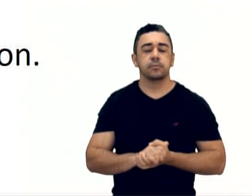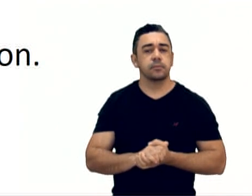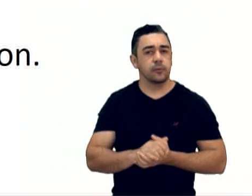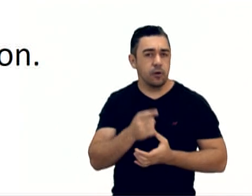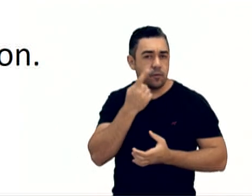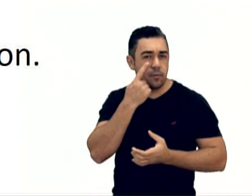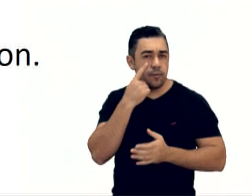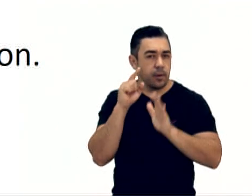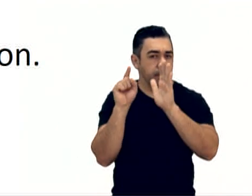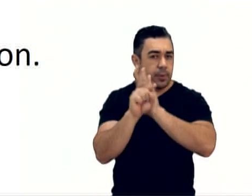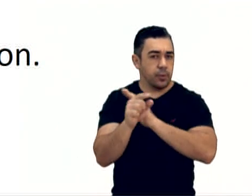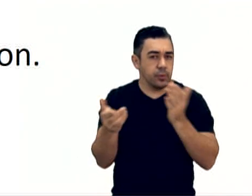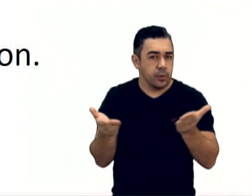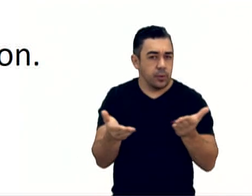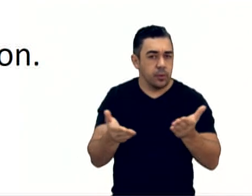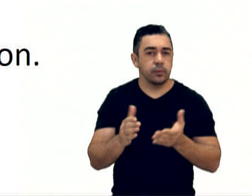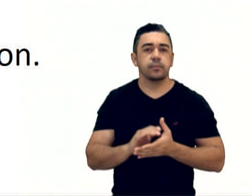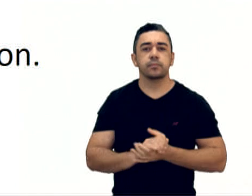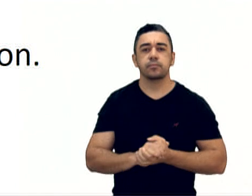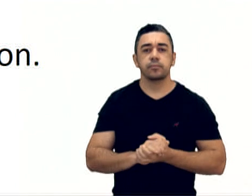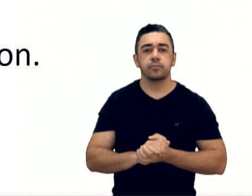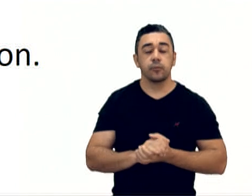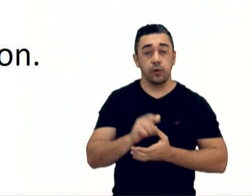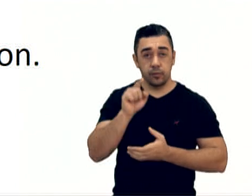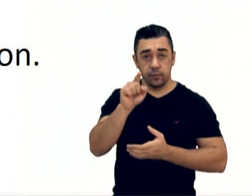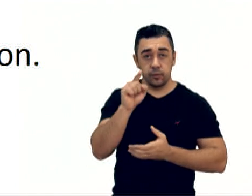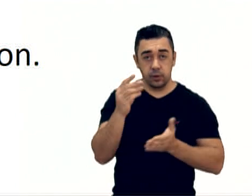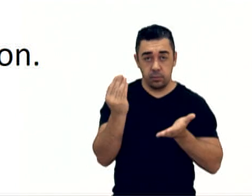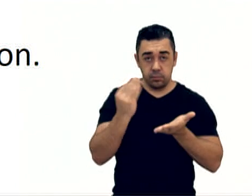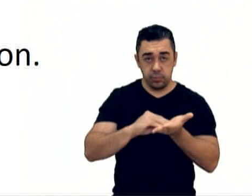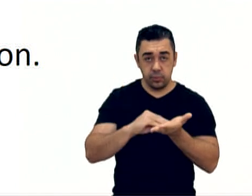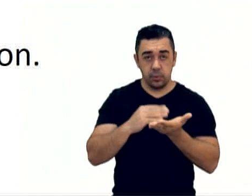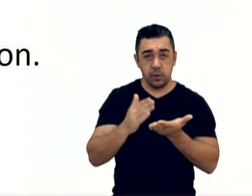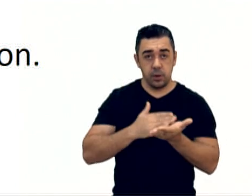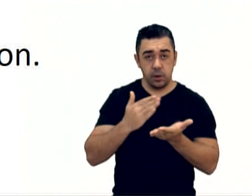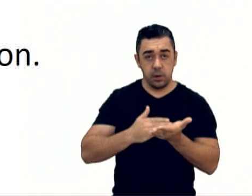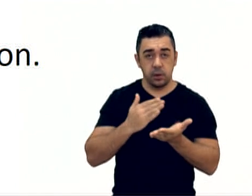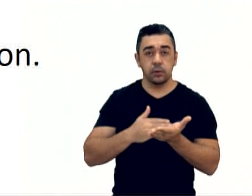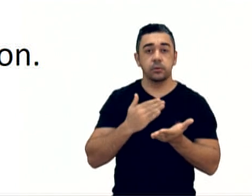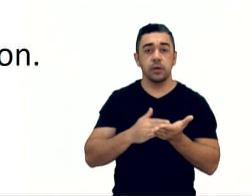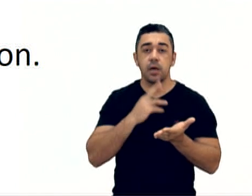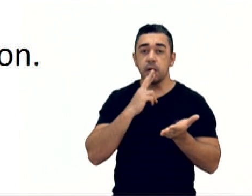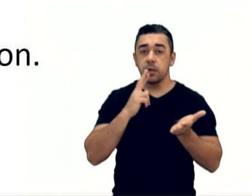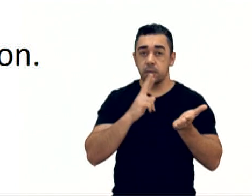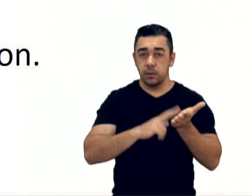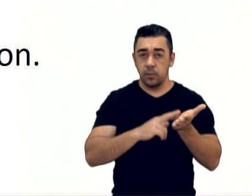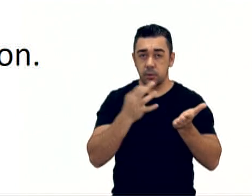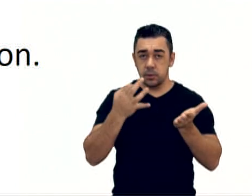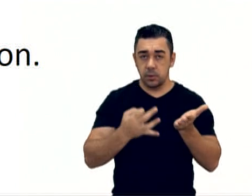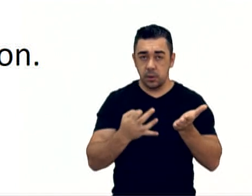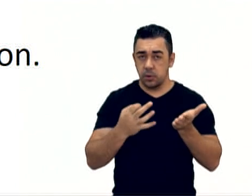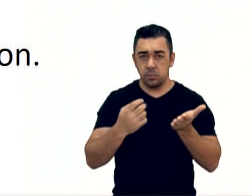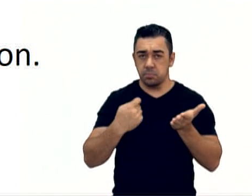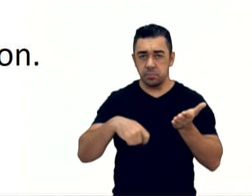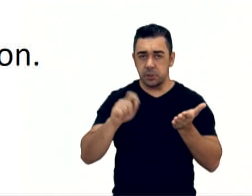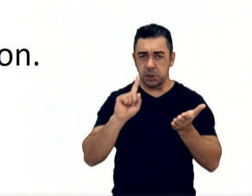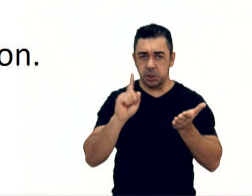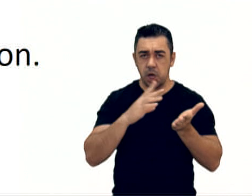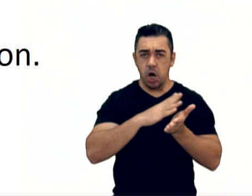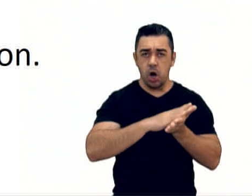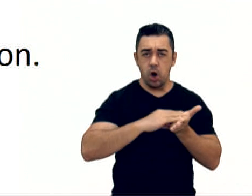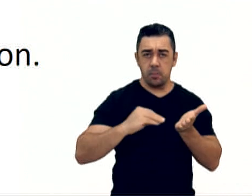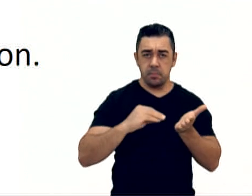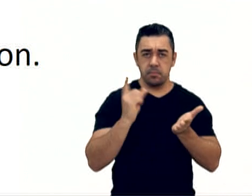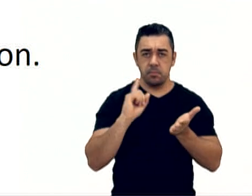Vamos para as questões agora, ó. Vocês vão colocar no caderno de vocês apenas a resposta, não precisa copiar, tá? Então, estou